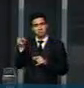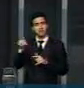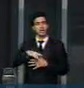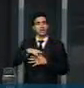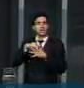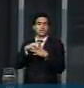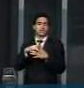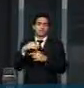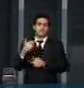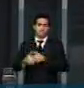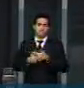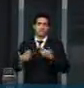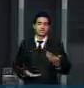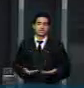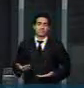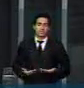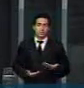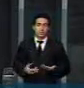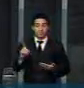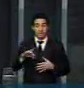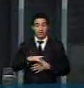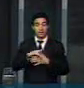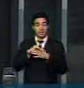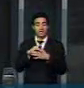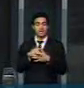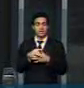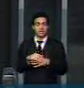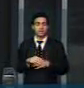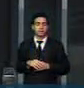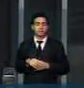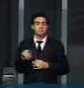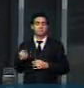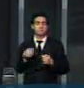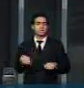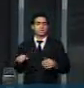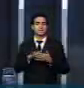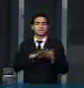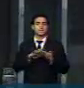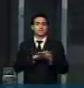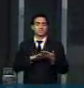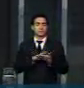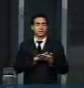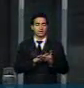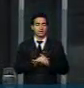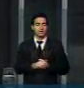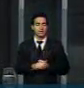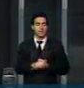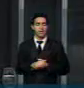servidor, um líder que não precisa